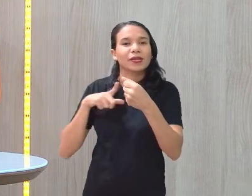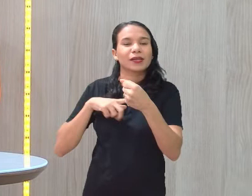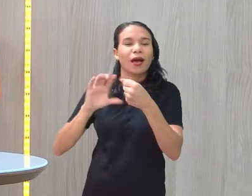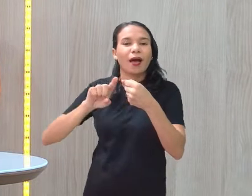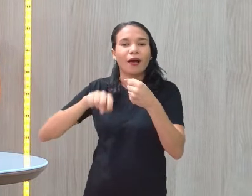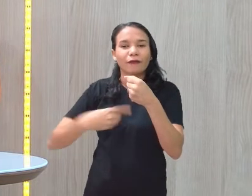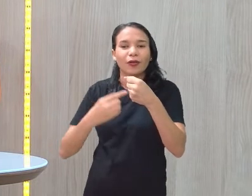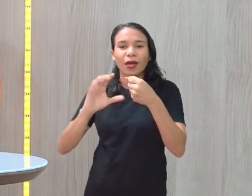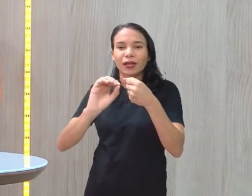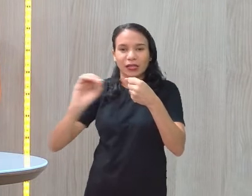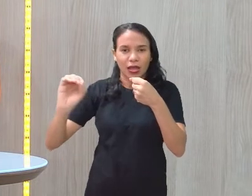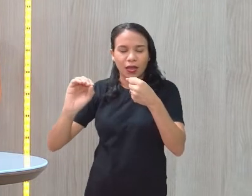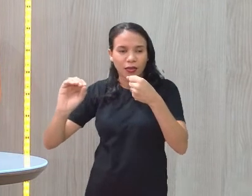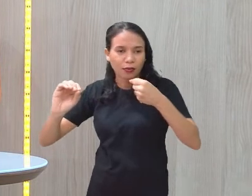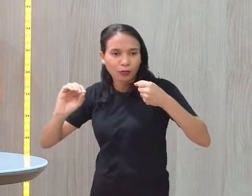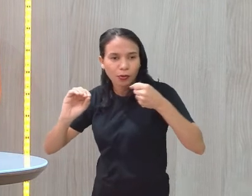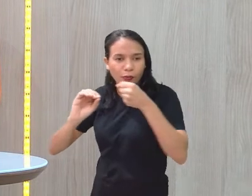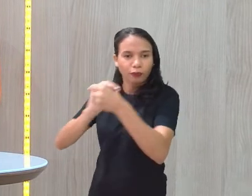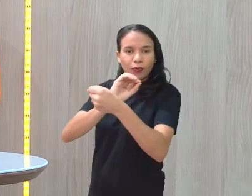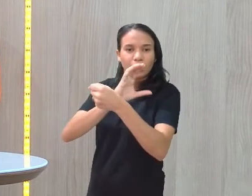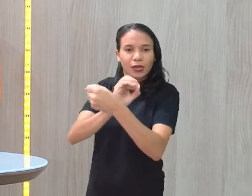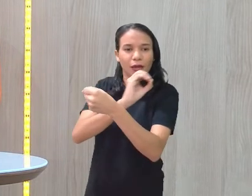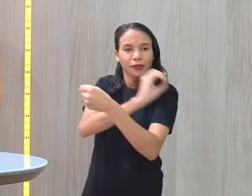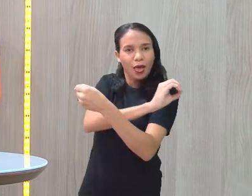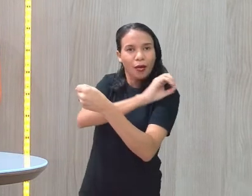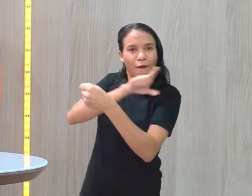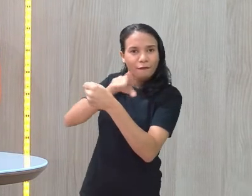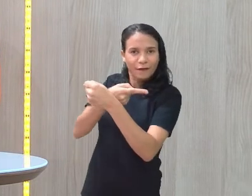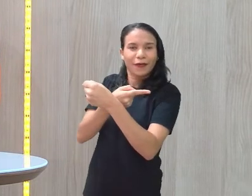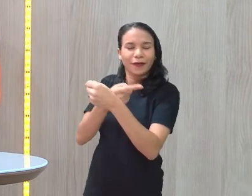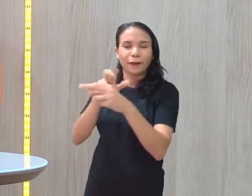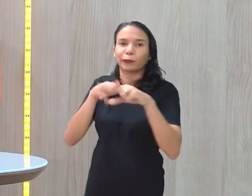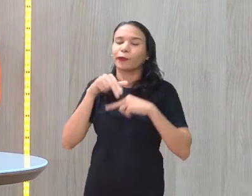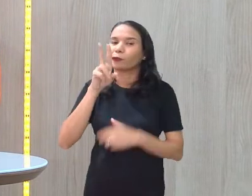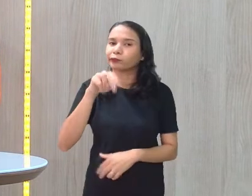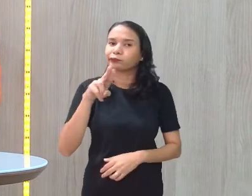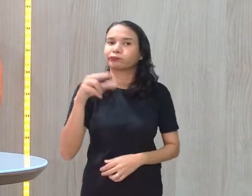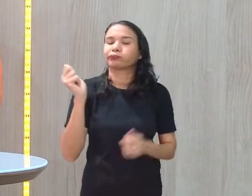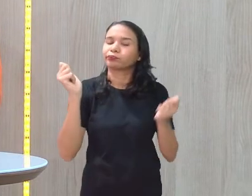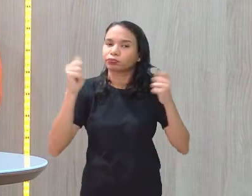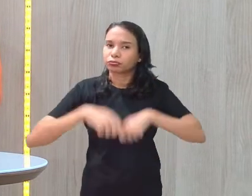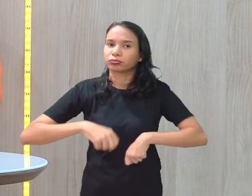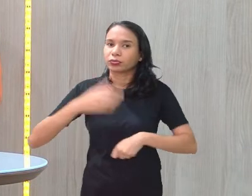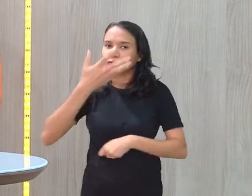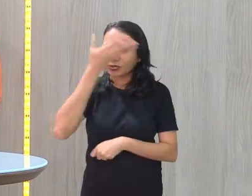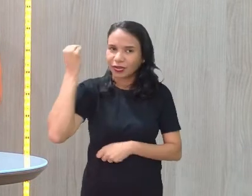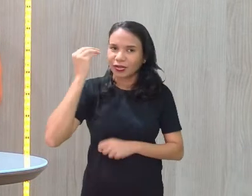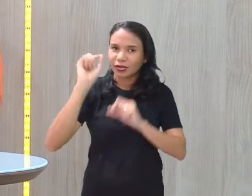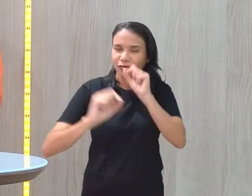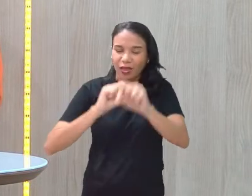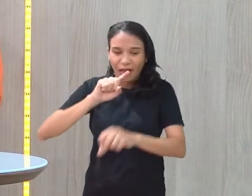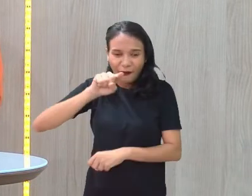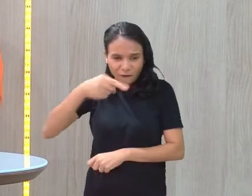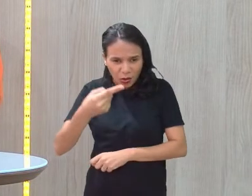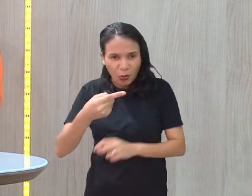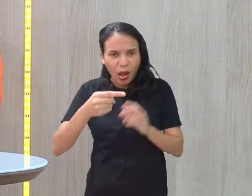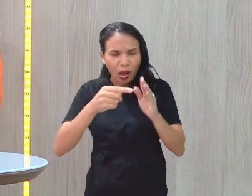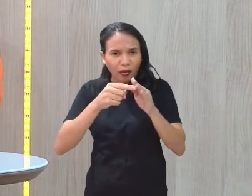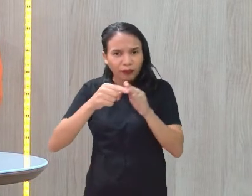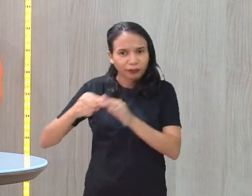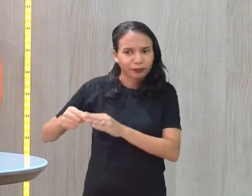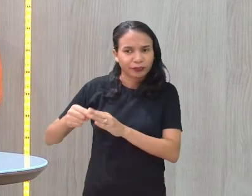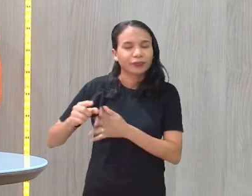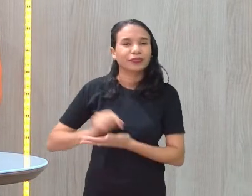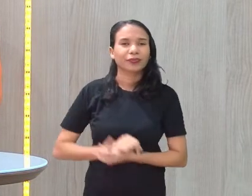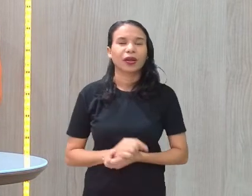quantidade de casas com essa vírgula de acordo com o zero. E nunca podemos deixar a vírgula, né, como o professor Pedro mostrou